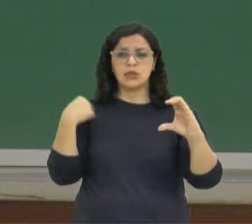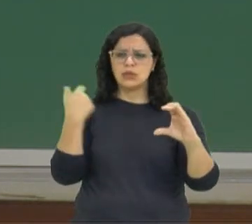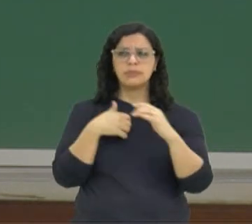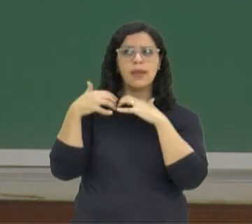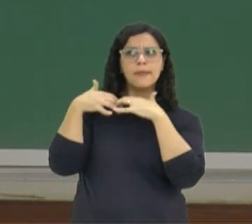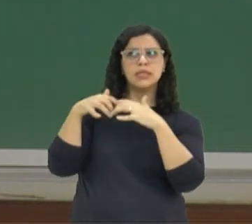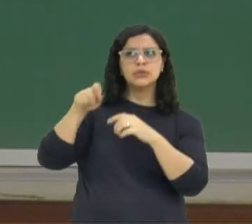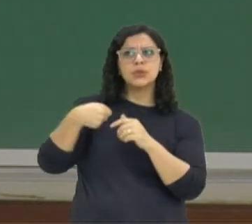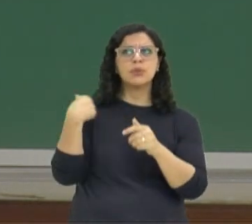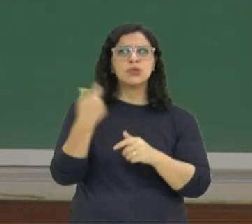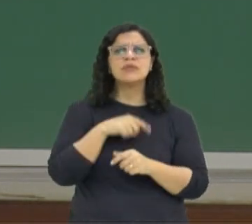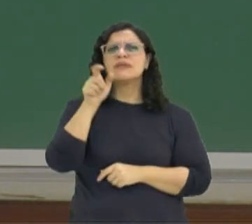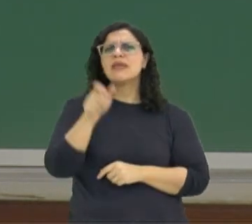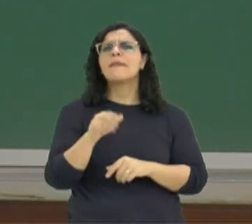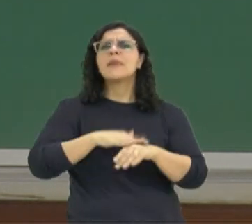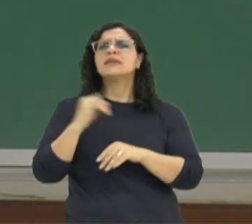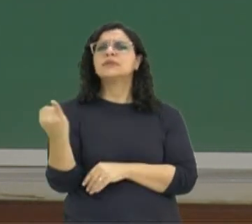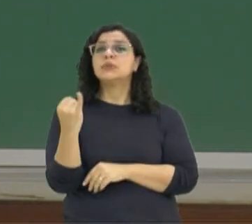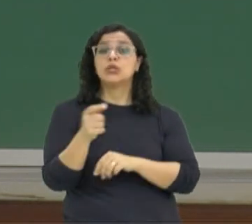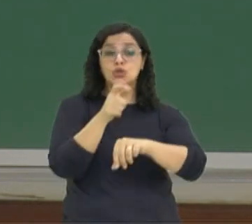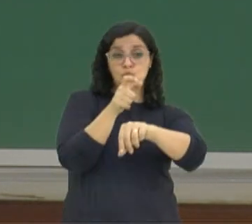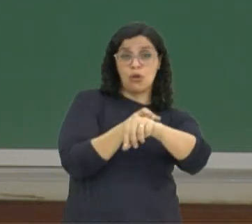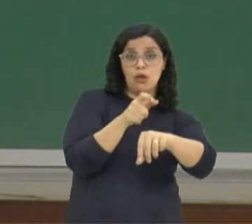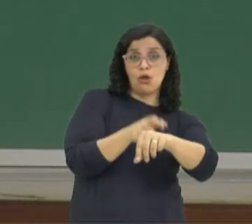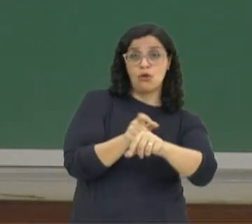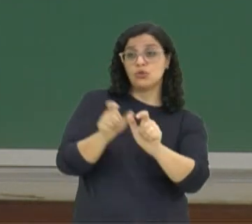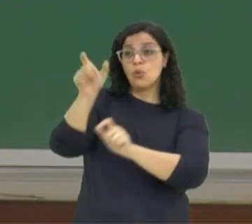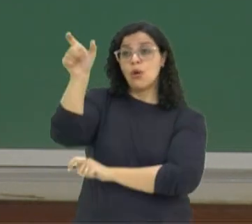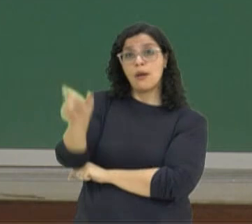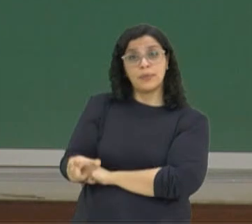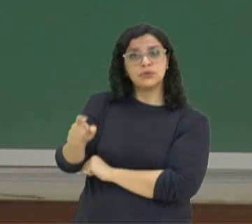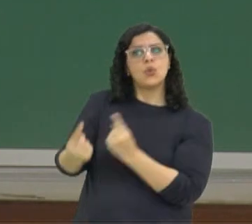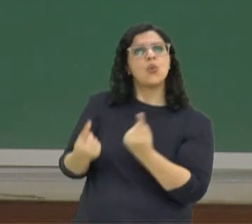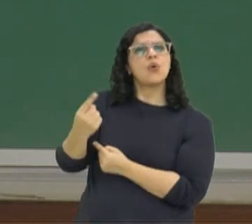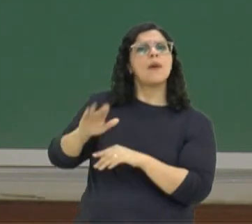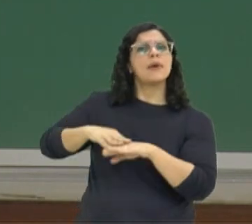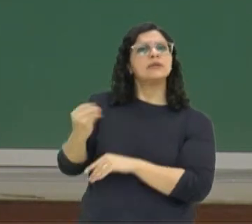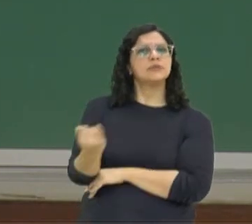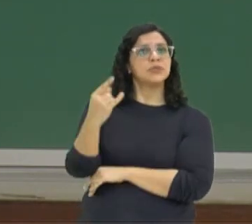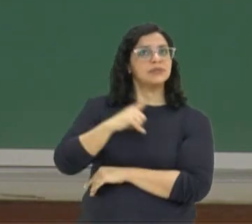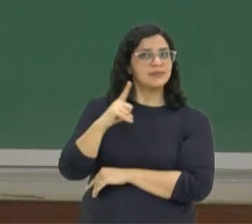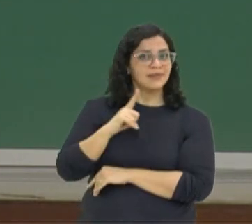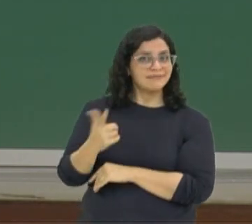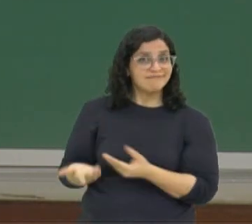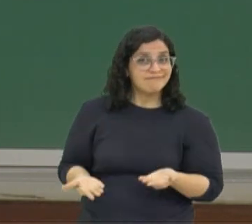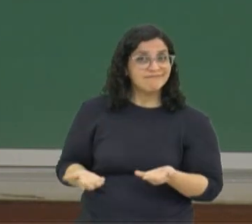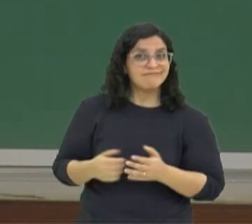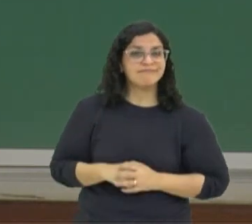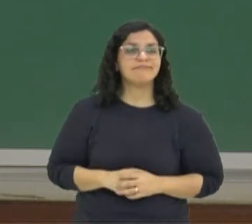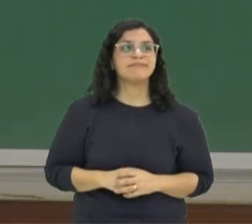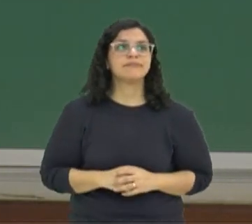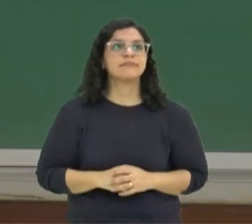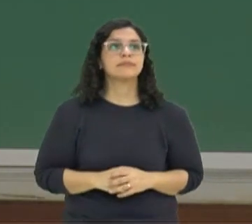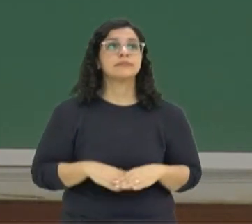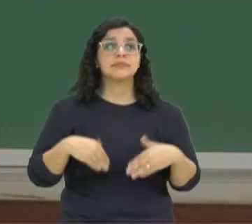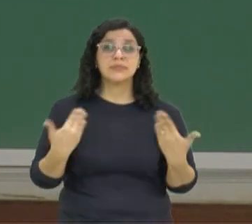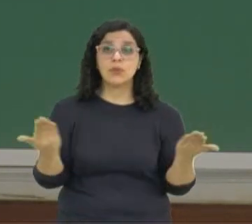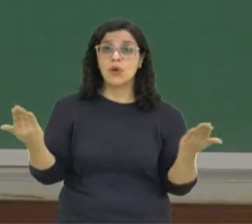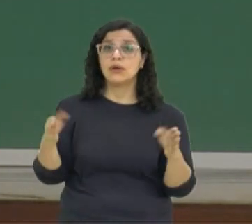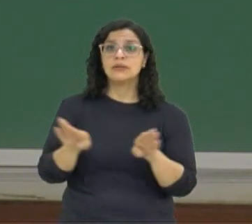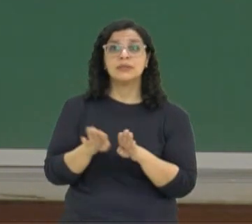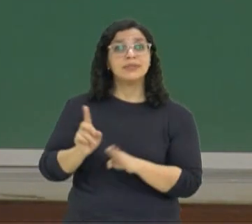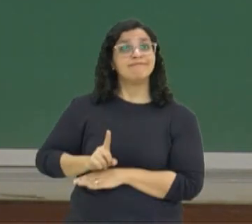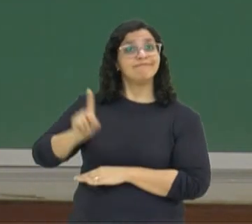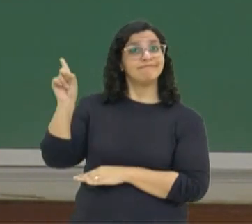a refletir sobre quem é mais importante ali, o ser humano ou a coisa presenteada, o relógio, né? Então, a